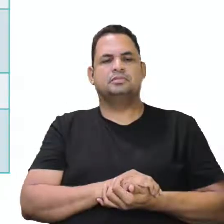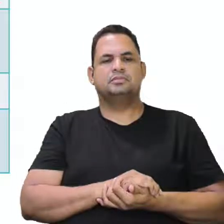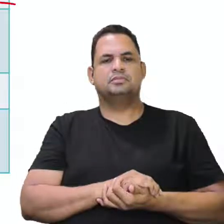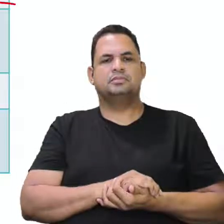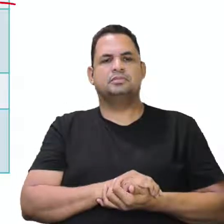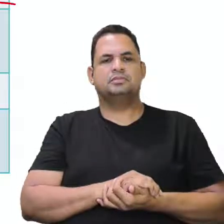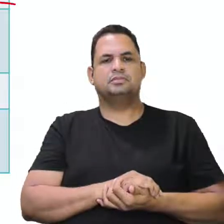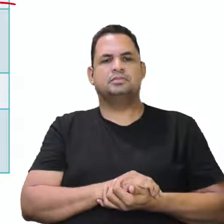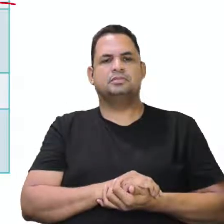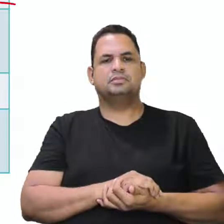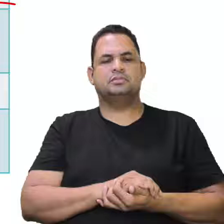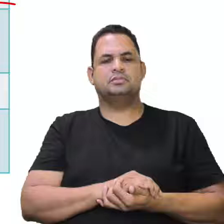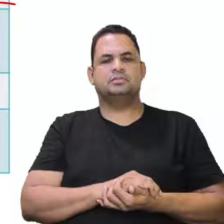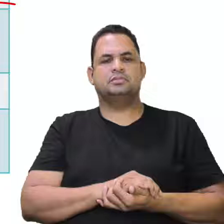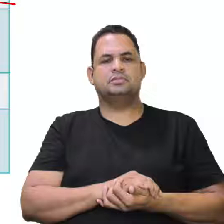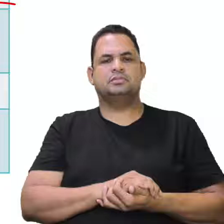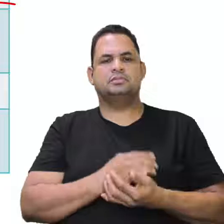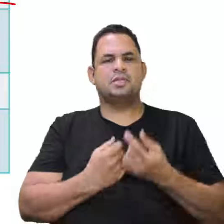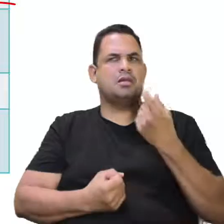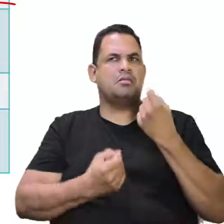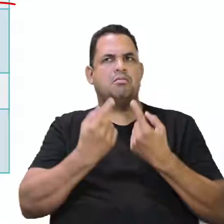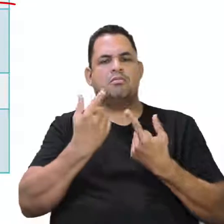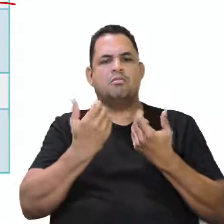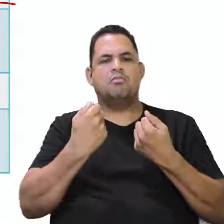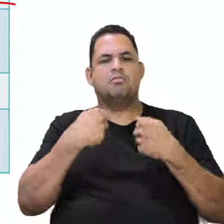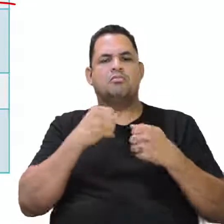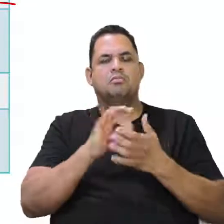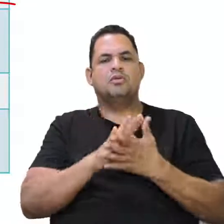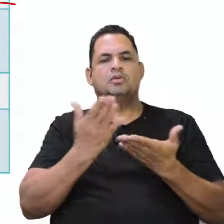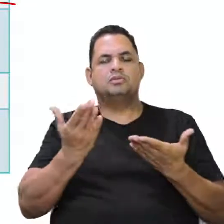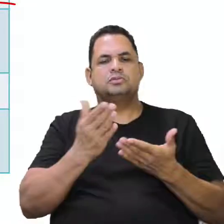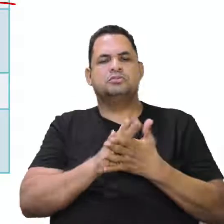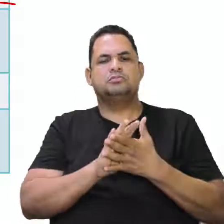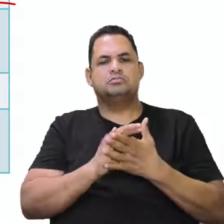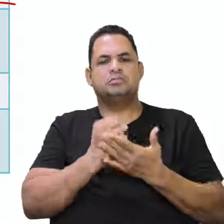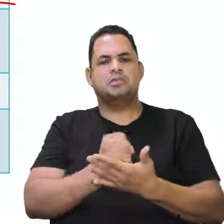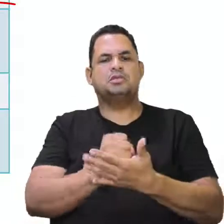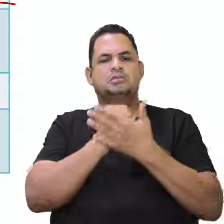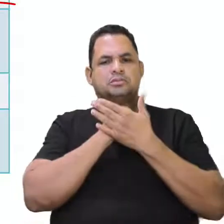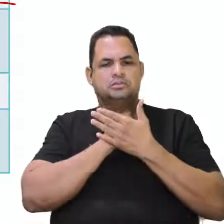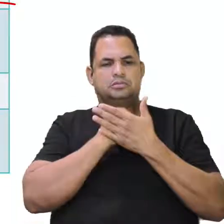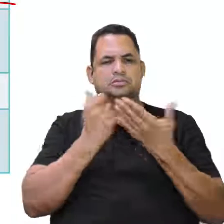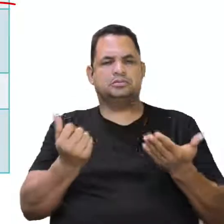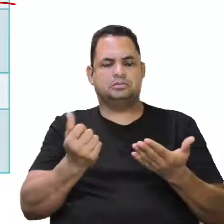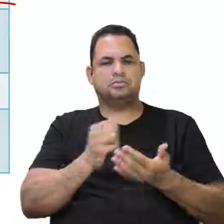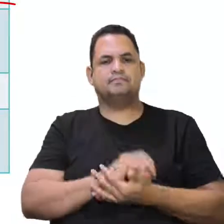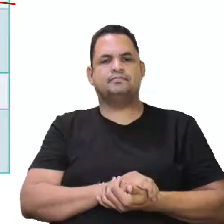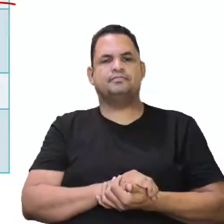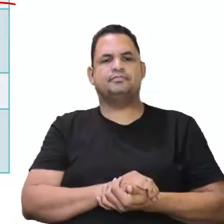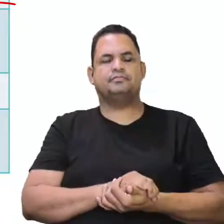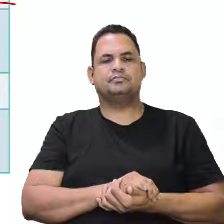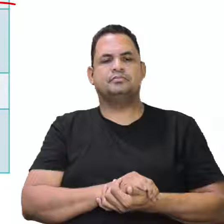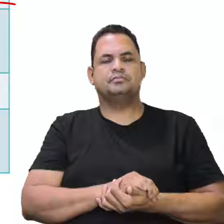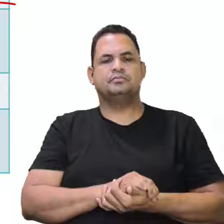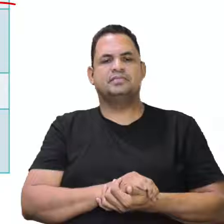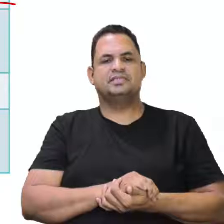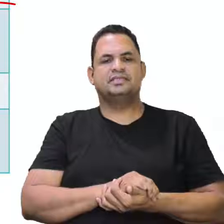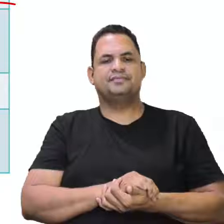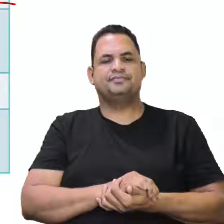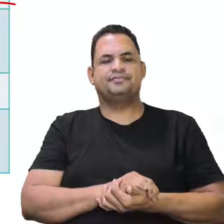there anyone to help me? Há alguém para me ajudar aí? Is there anyone, to help